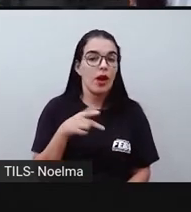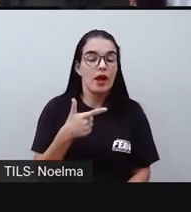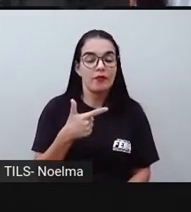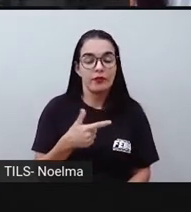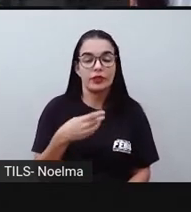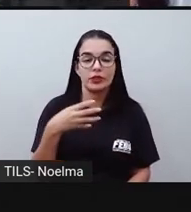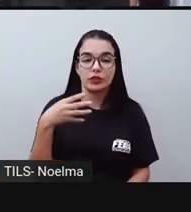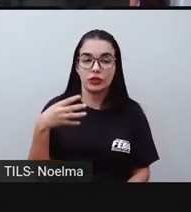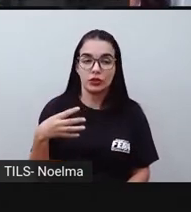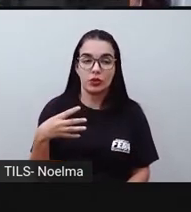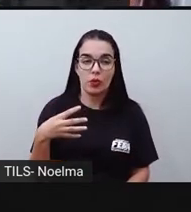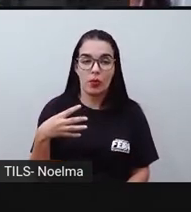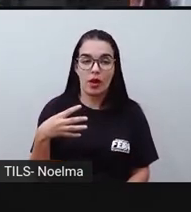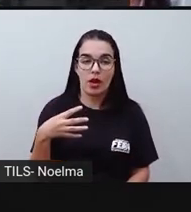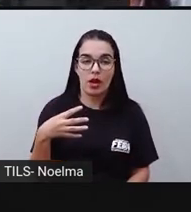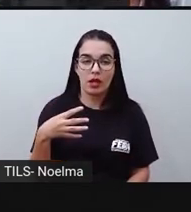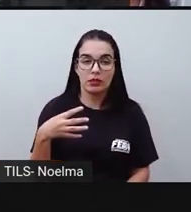igual a